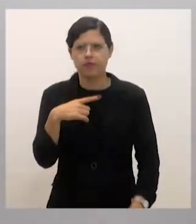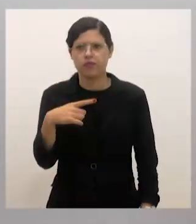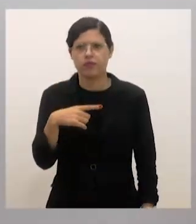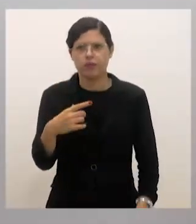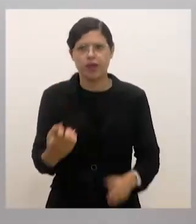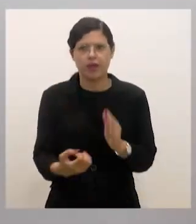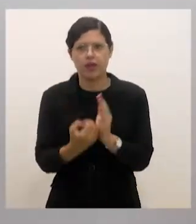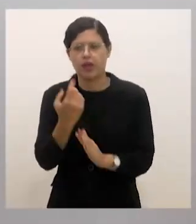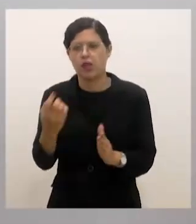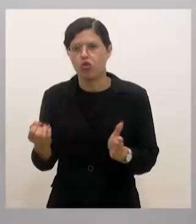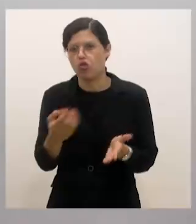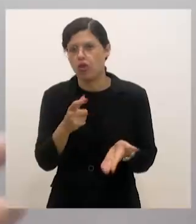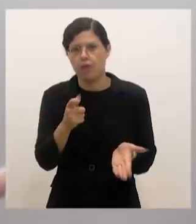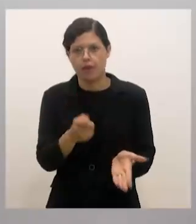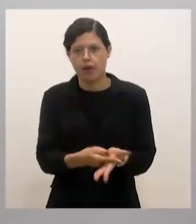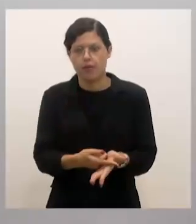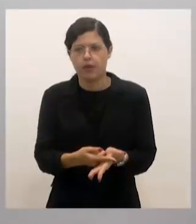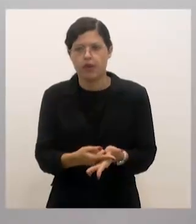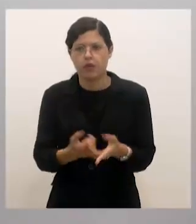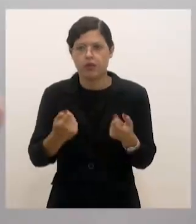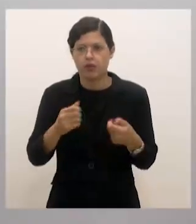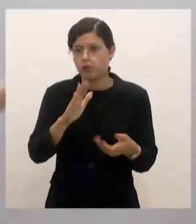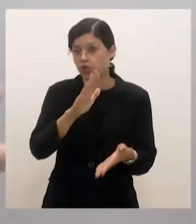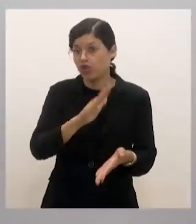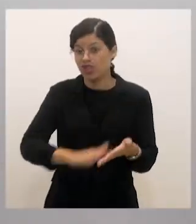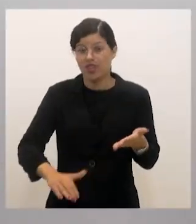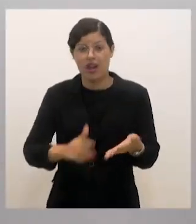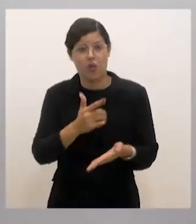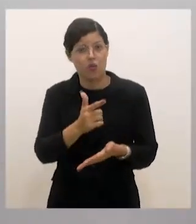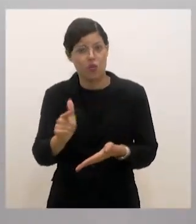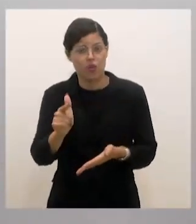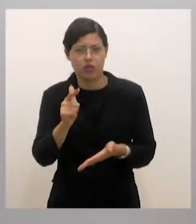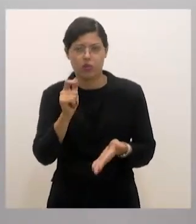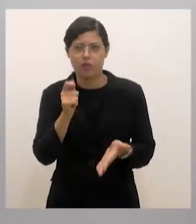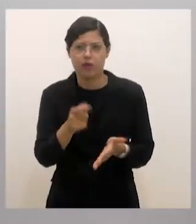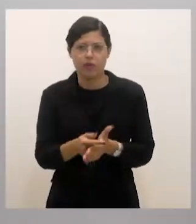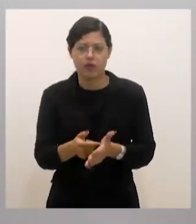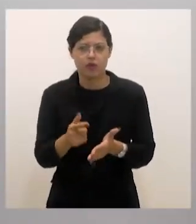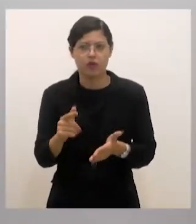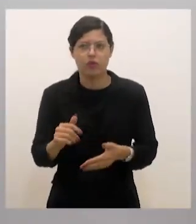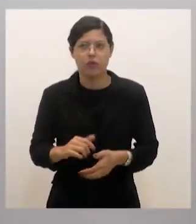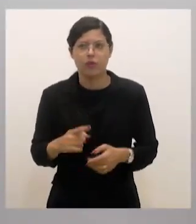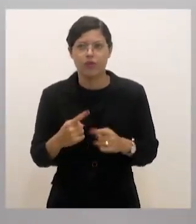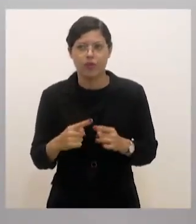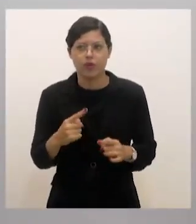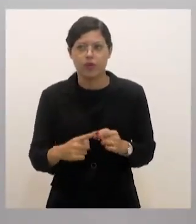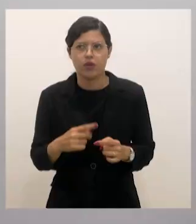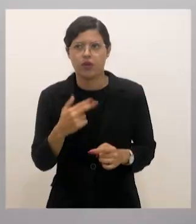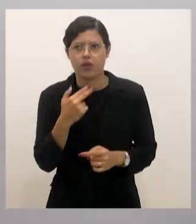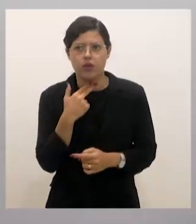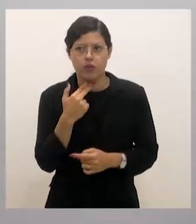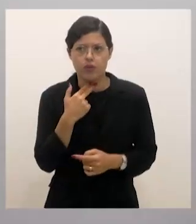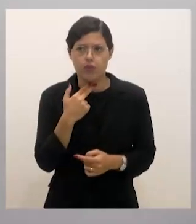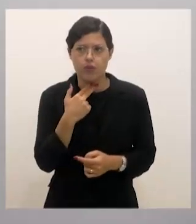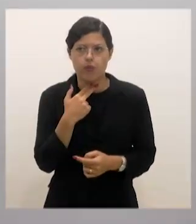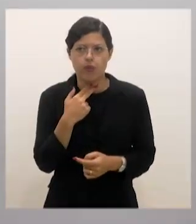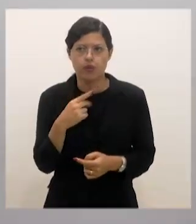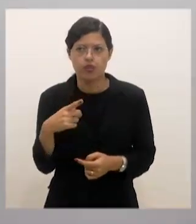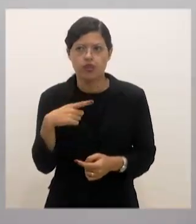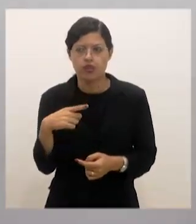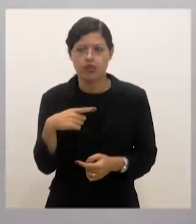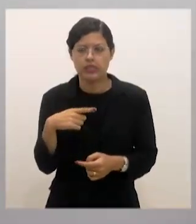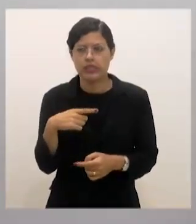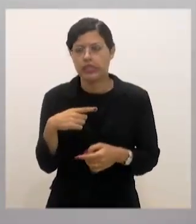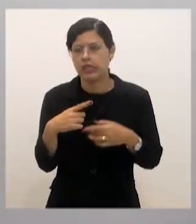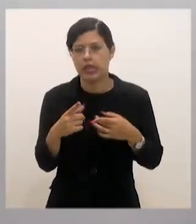nova taxa, que suprimir uma outra taxa existente, porque não há hipótese de poder haver